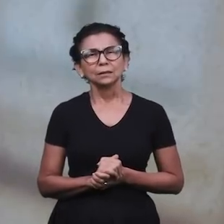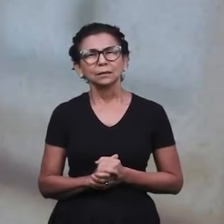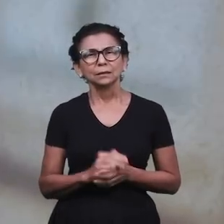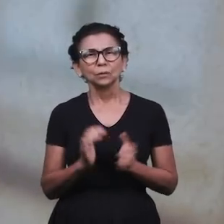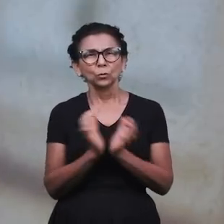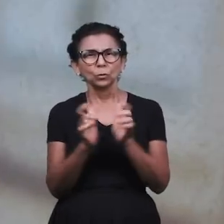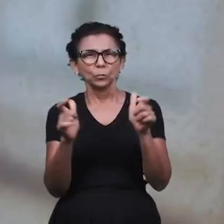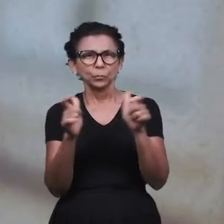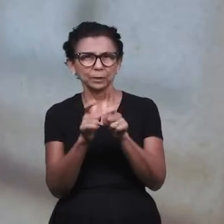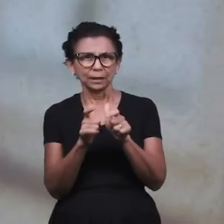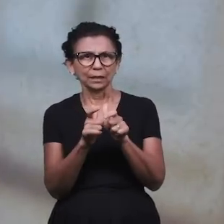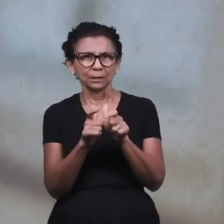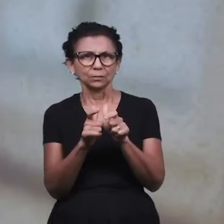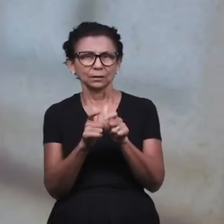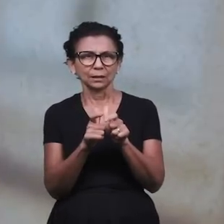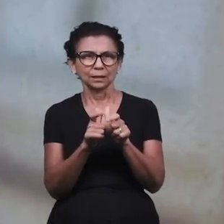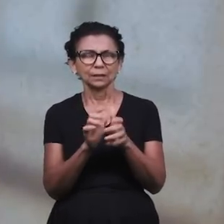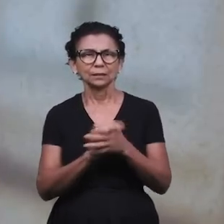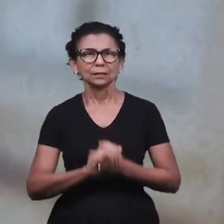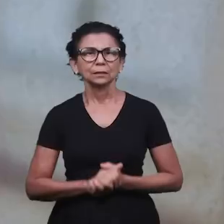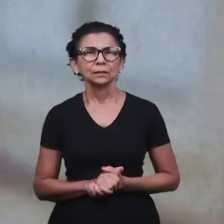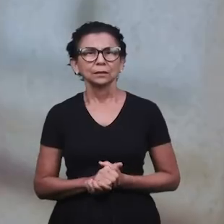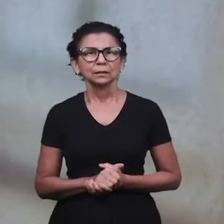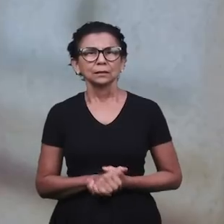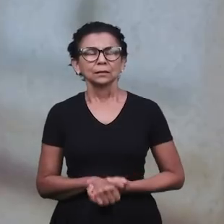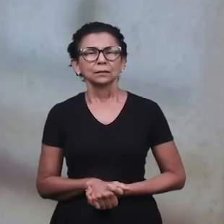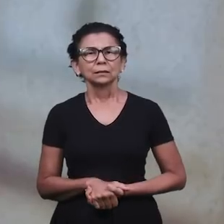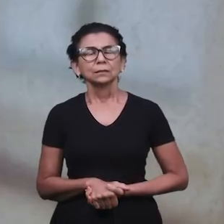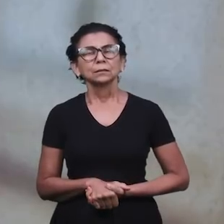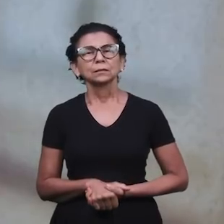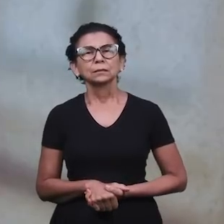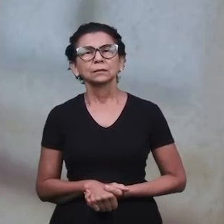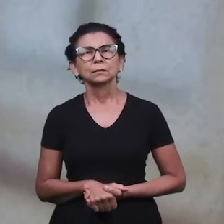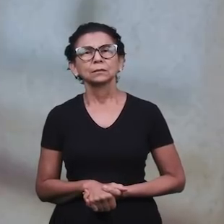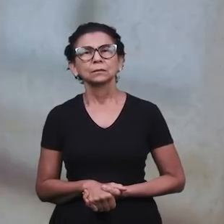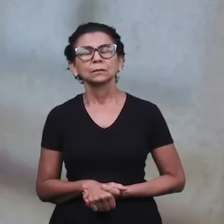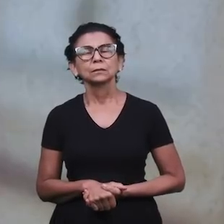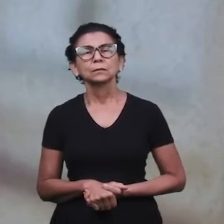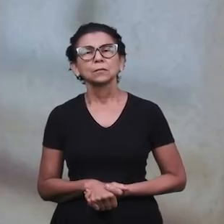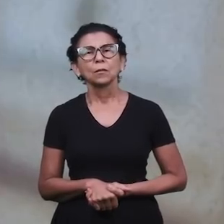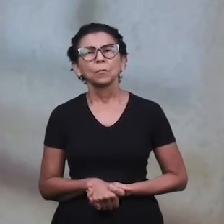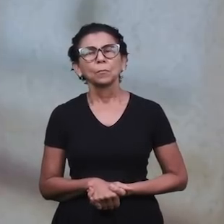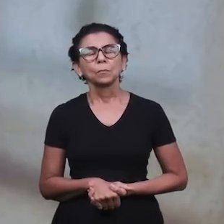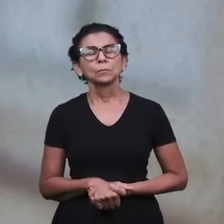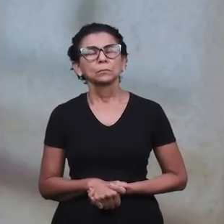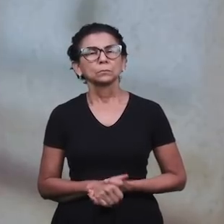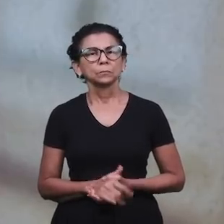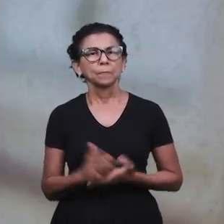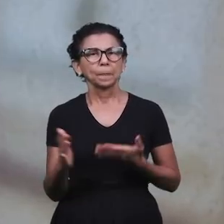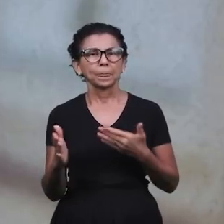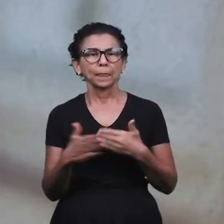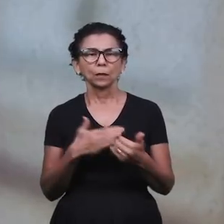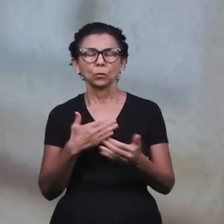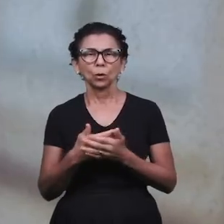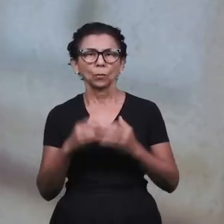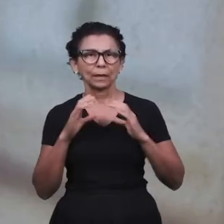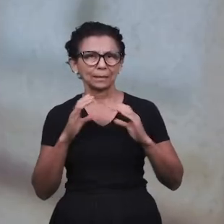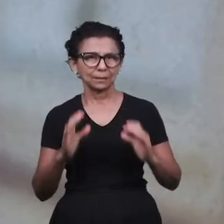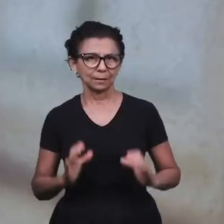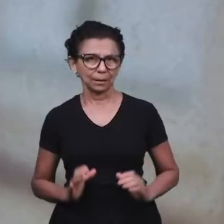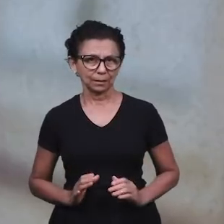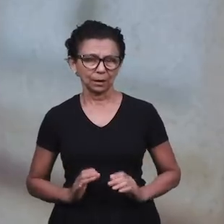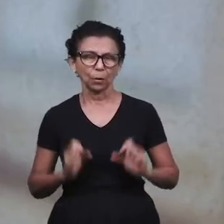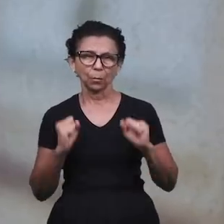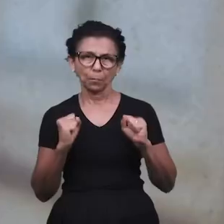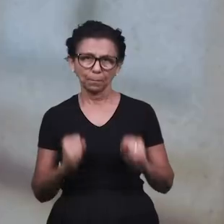certeza de quem pode demandar. Então, pessoas físicas, ou seja, qualquer cidadão pode ter acesso ao Juizado